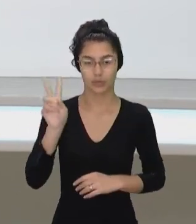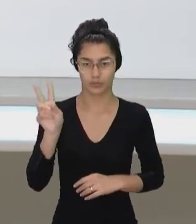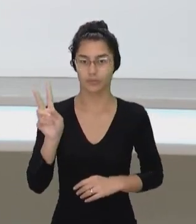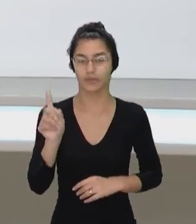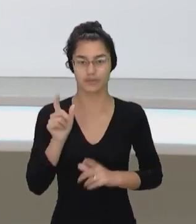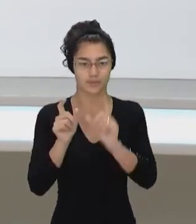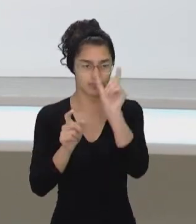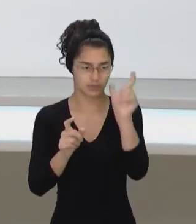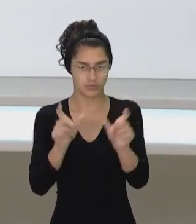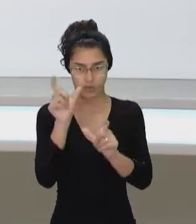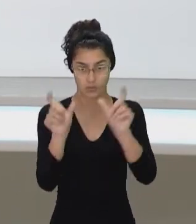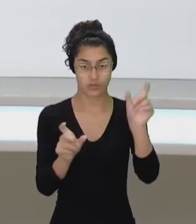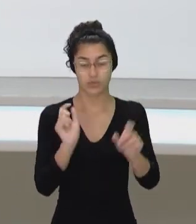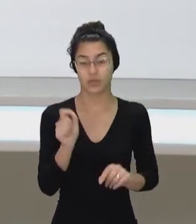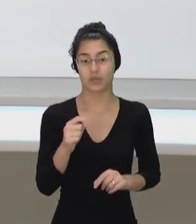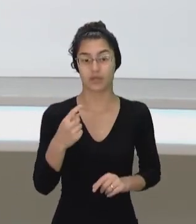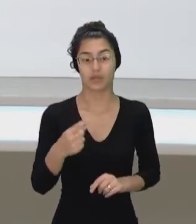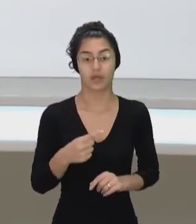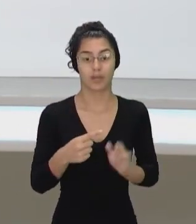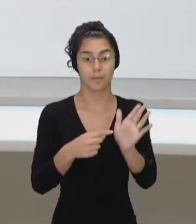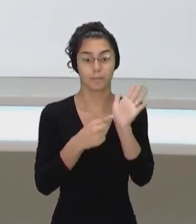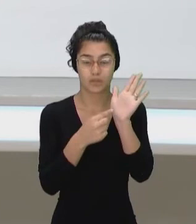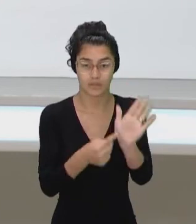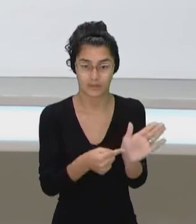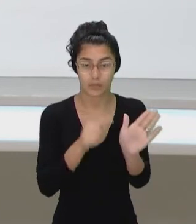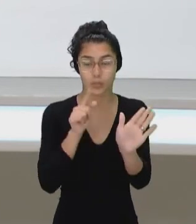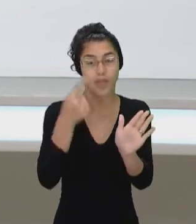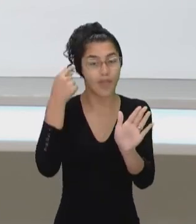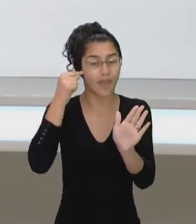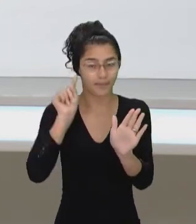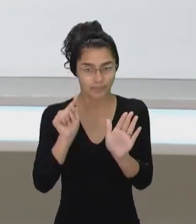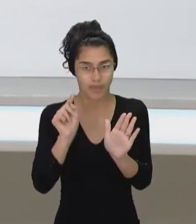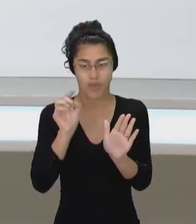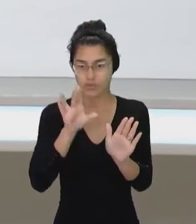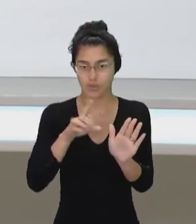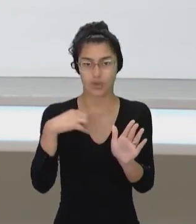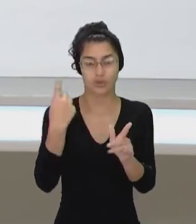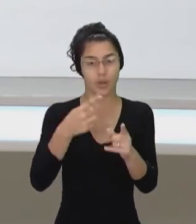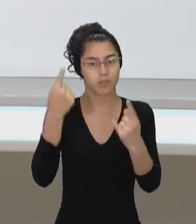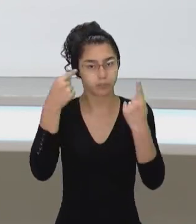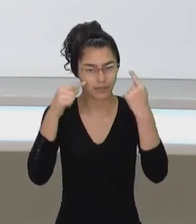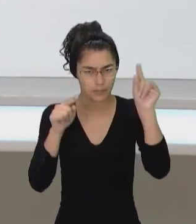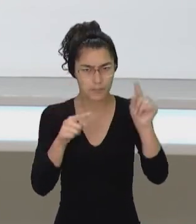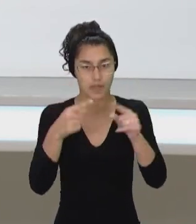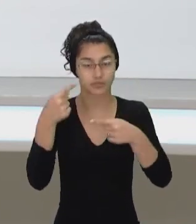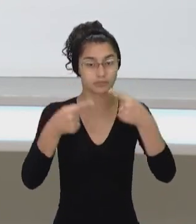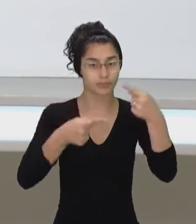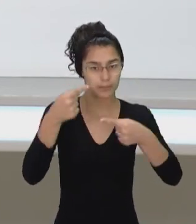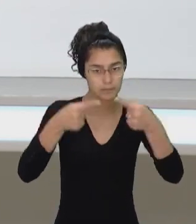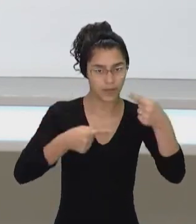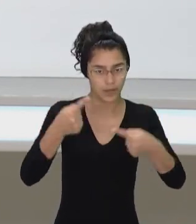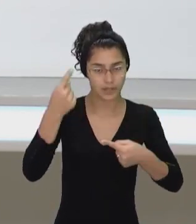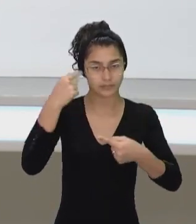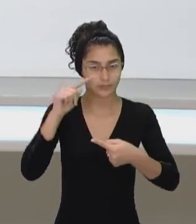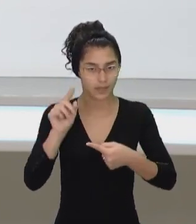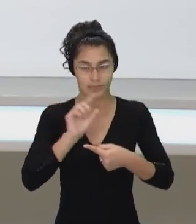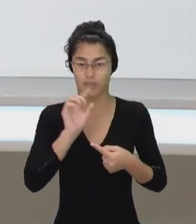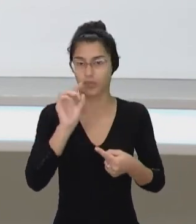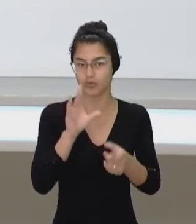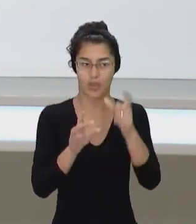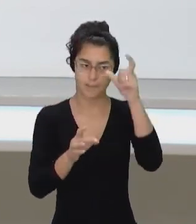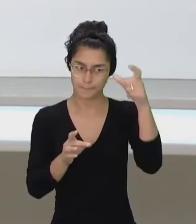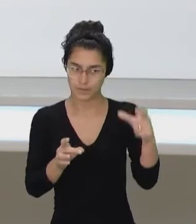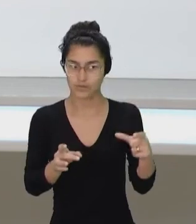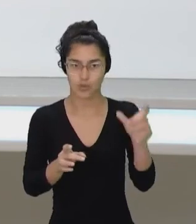nosso opositor. O que está em xeque são as ideias, então a gente debate as ideias e não